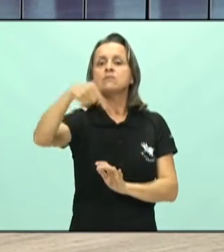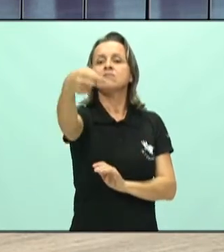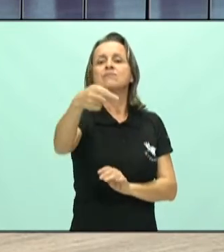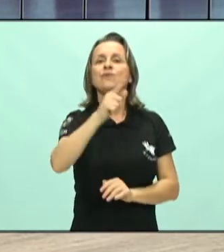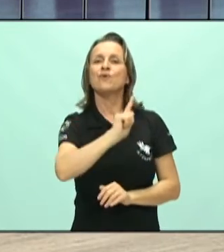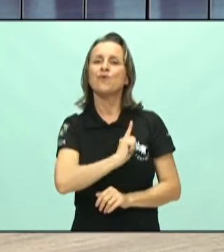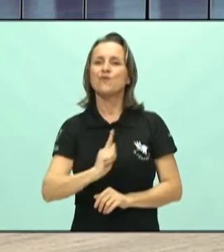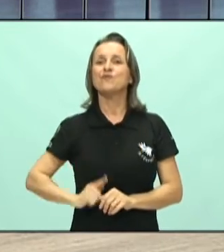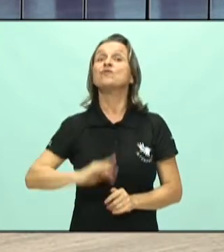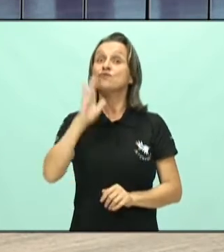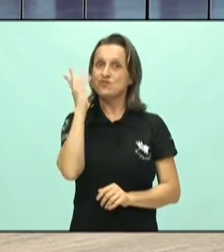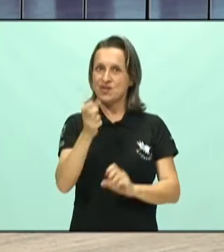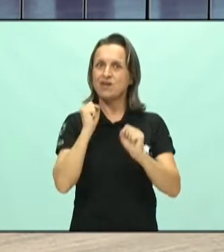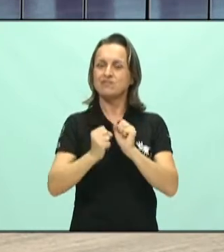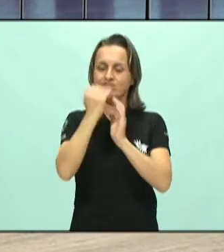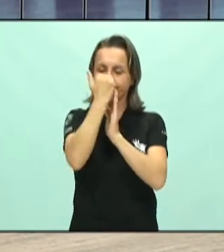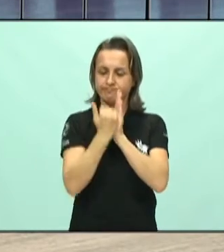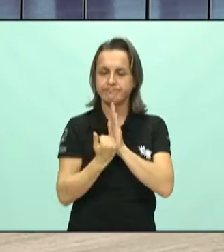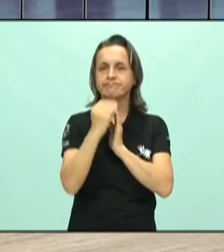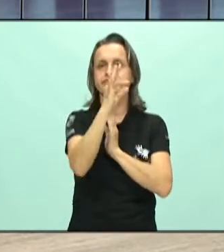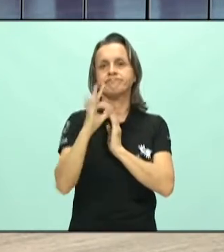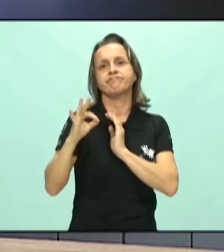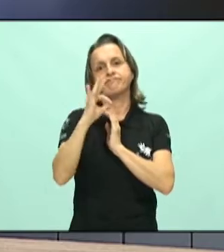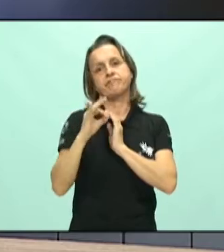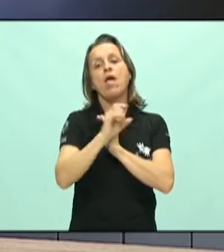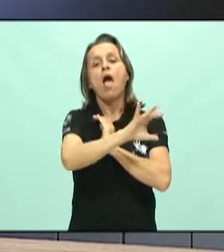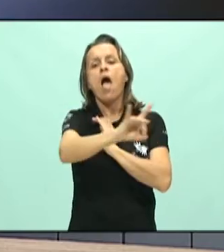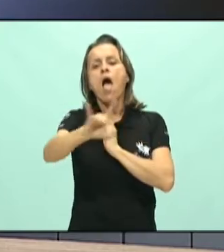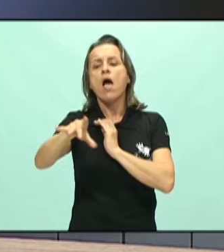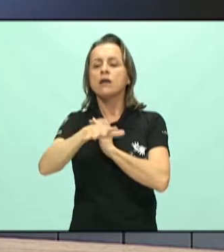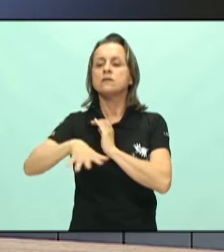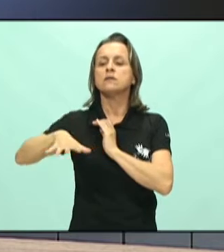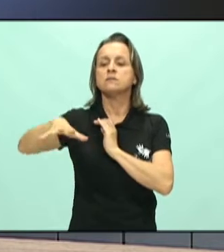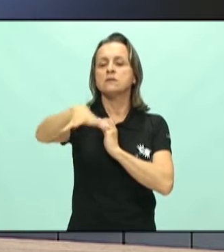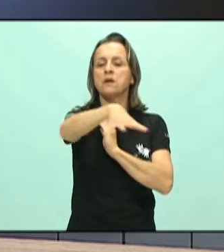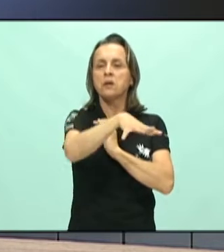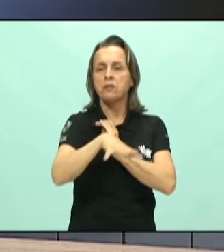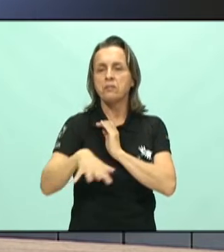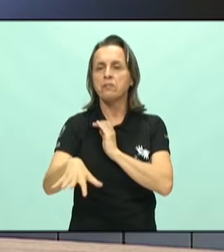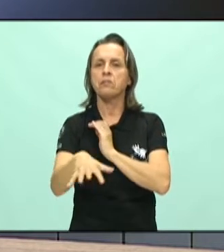os incentivos da maneira que ele quisesse. Aí cada segmento iria